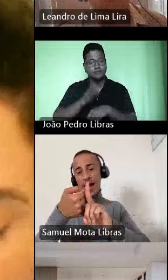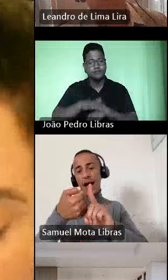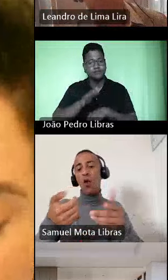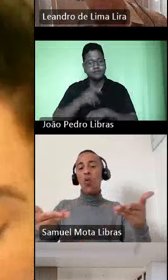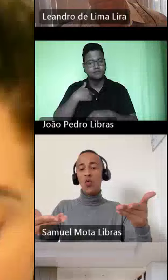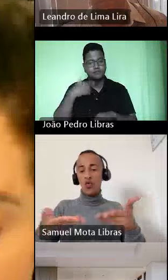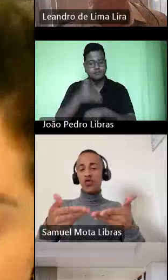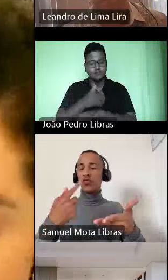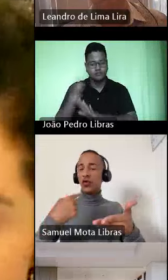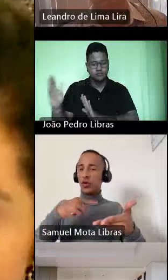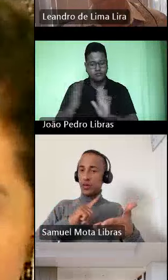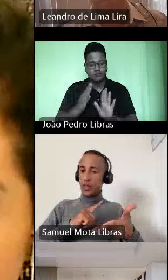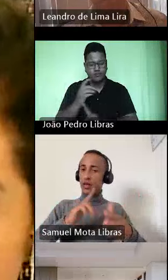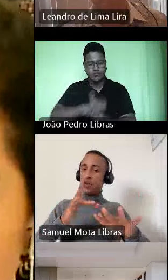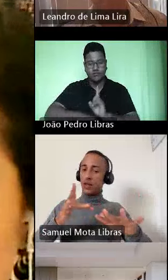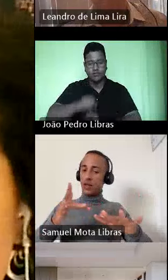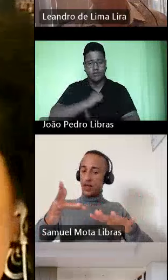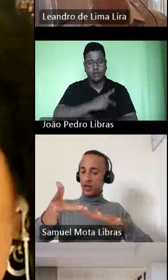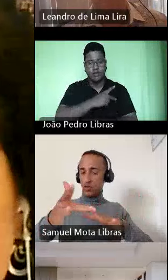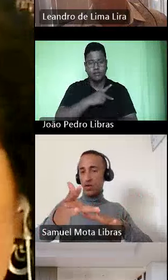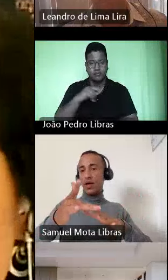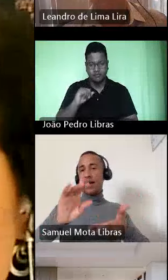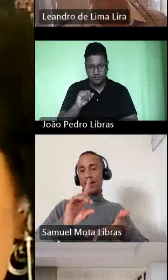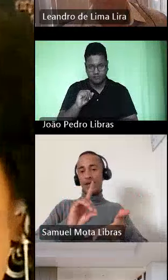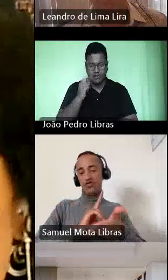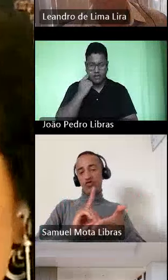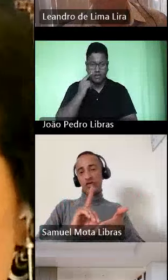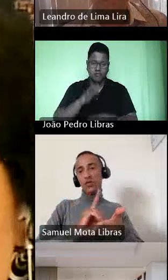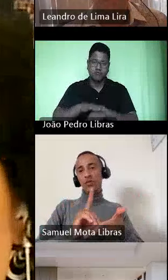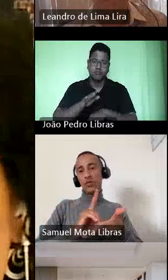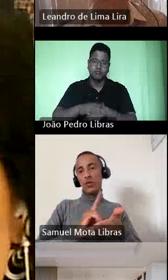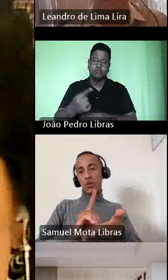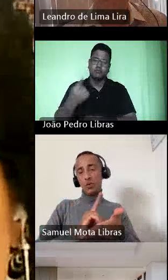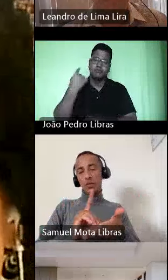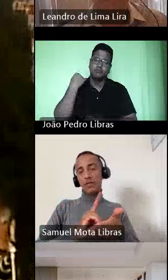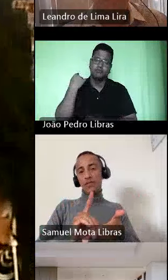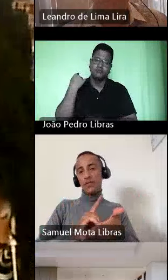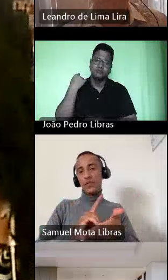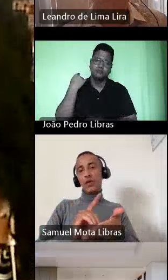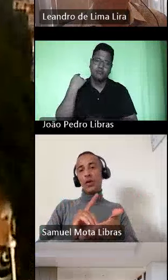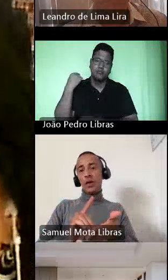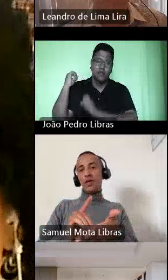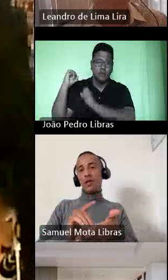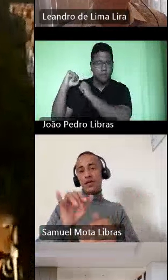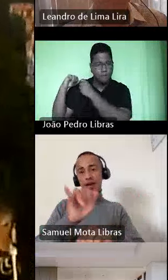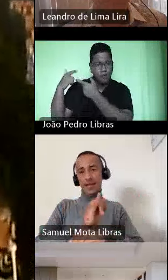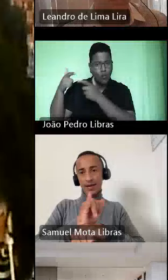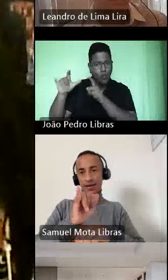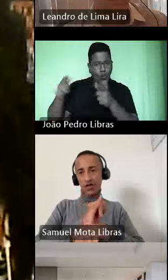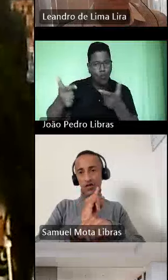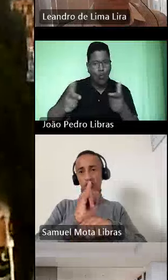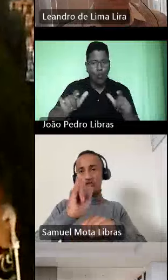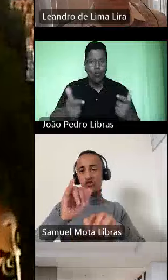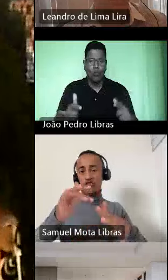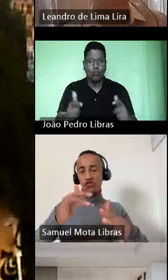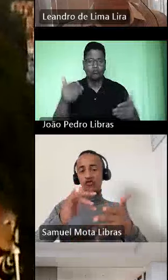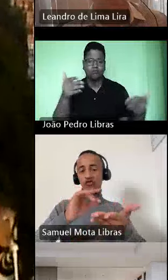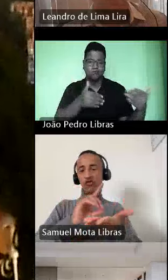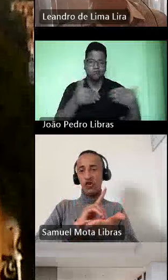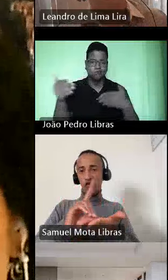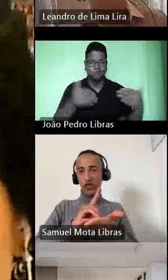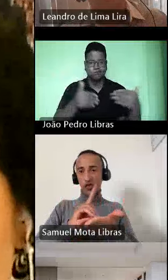participação social do PPA né que foi eh assim foi é é a maior maior volume de maior